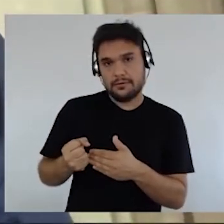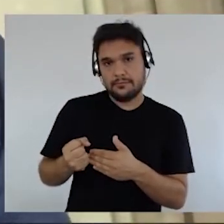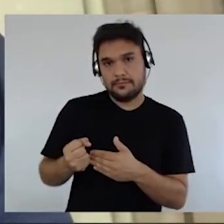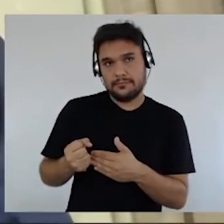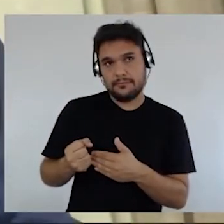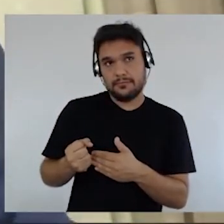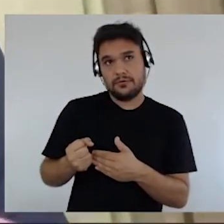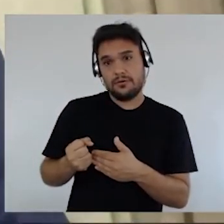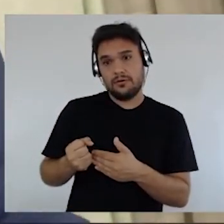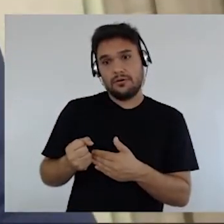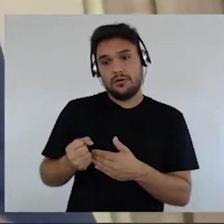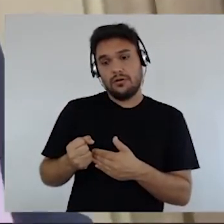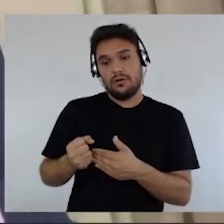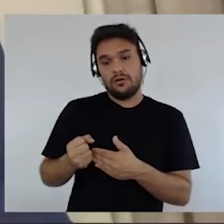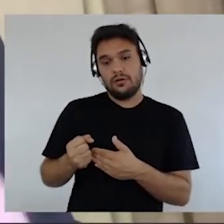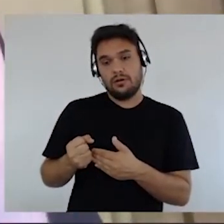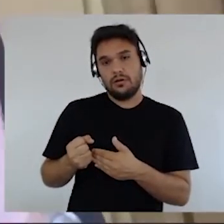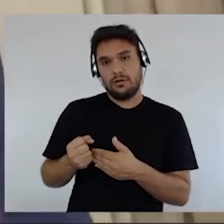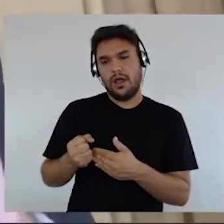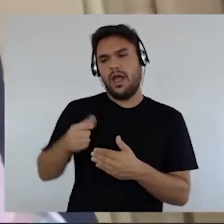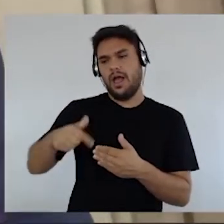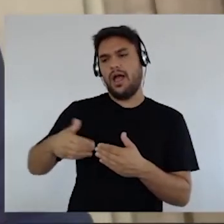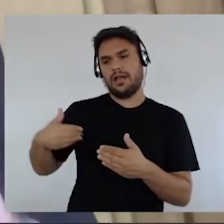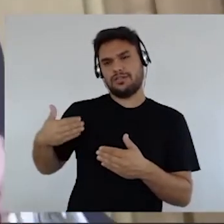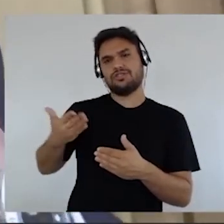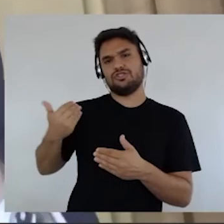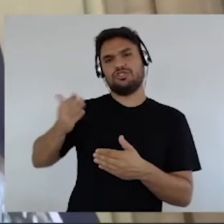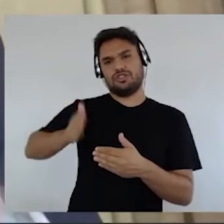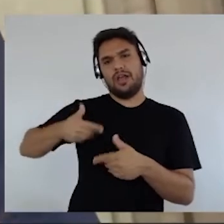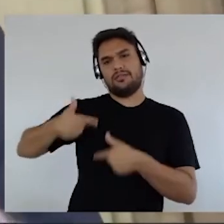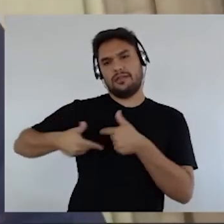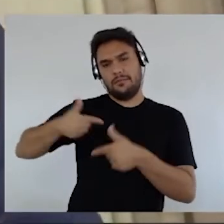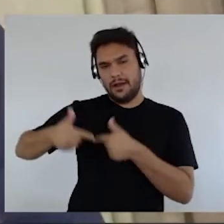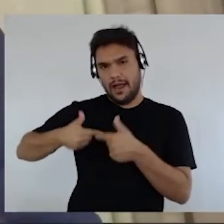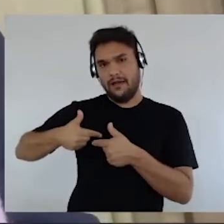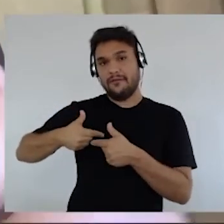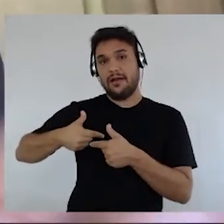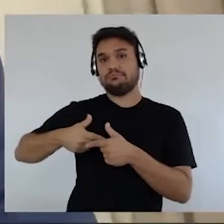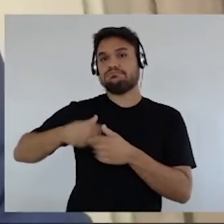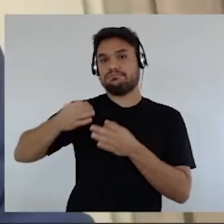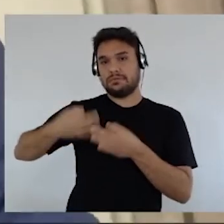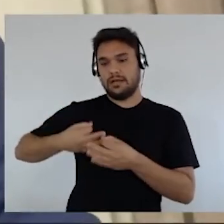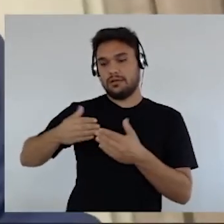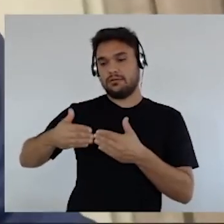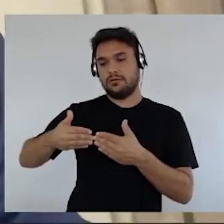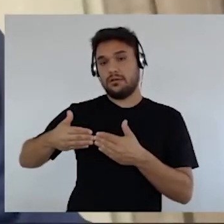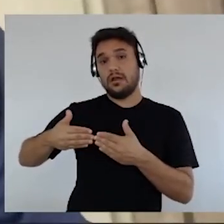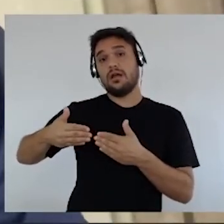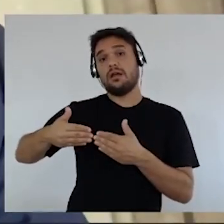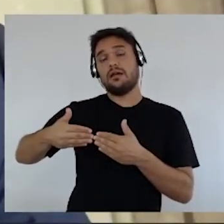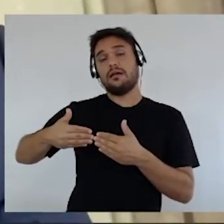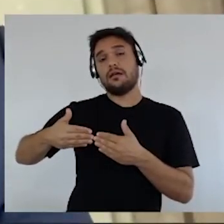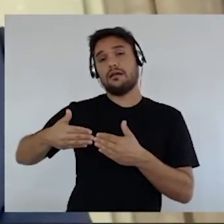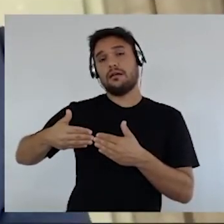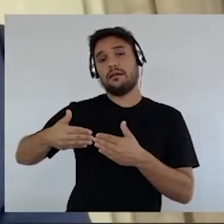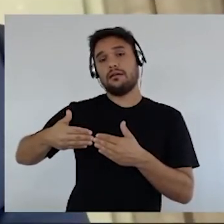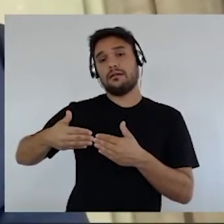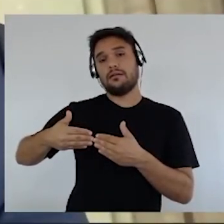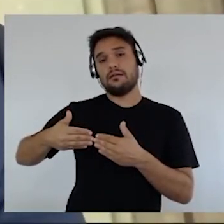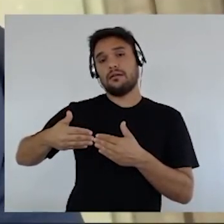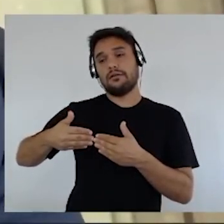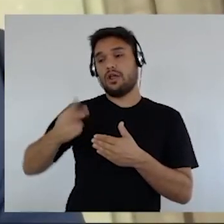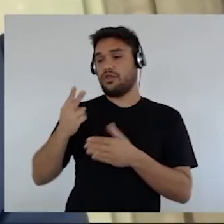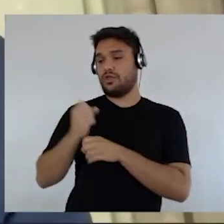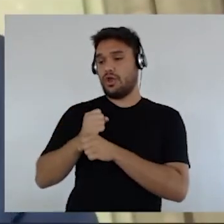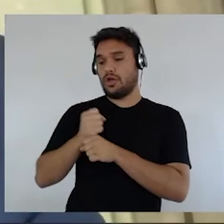ao registro, quando já atuava de forma regular, e para computar os